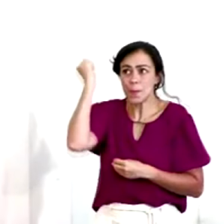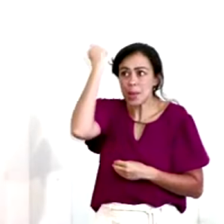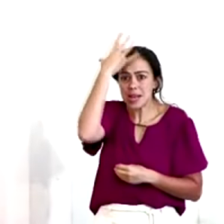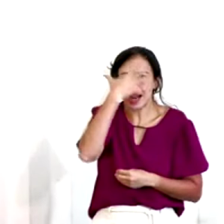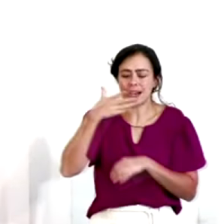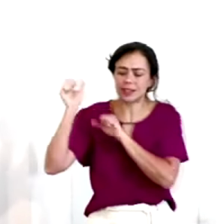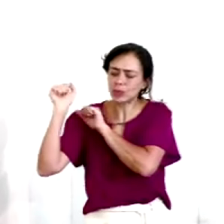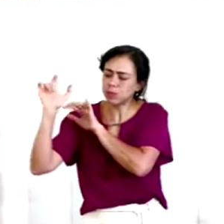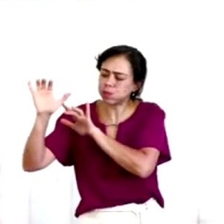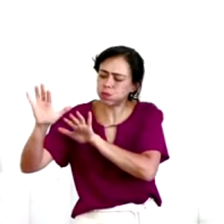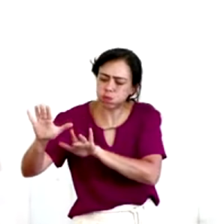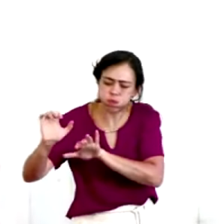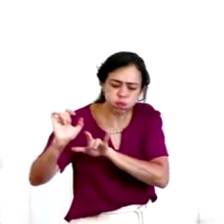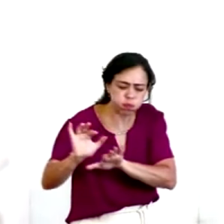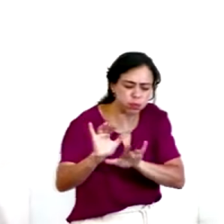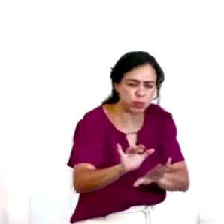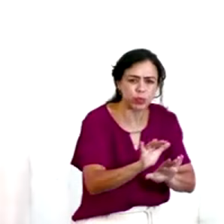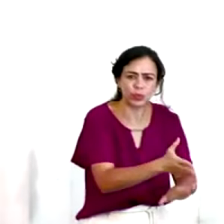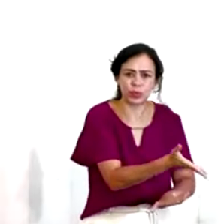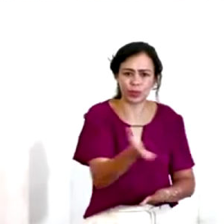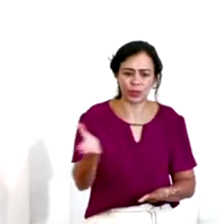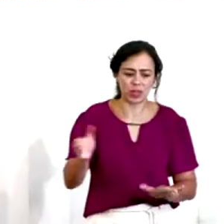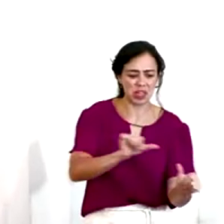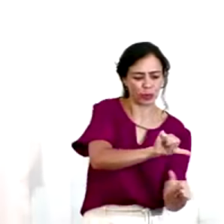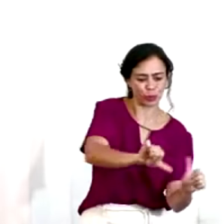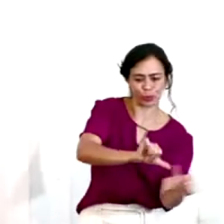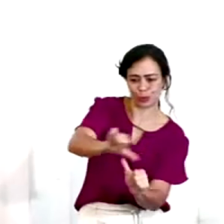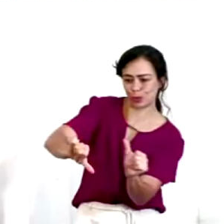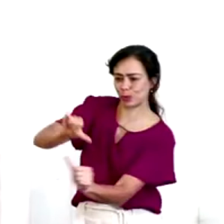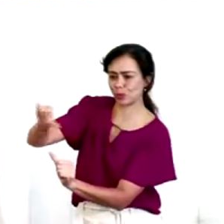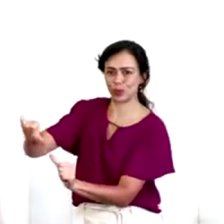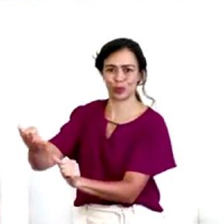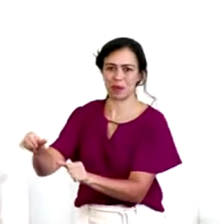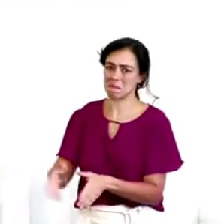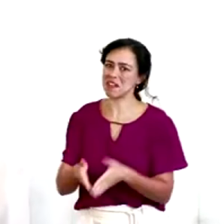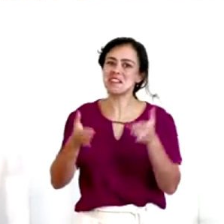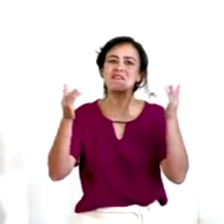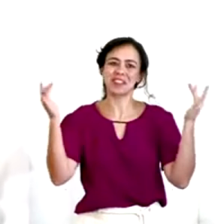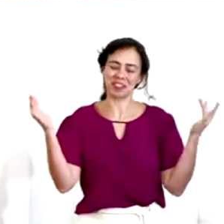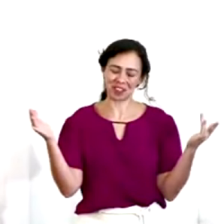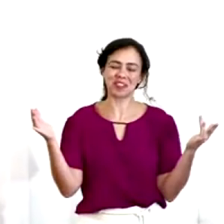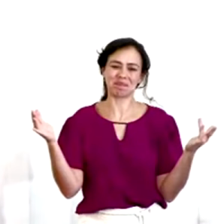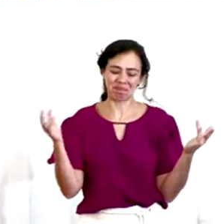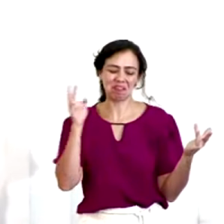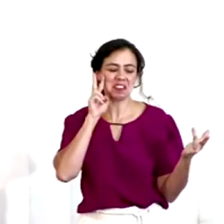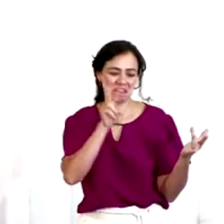que os corações estão ainda amargurados, quebrados, sonhos